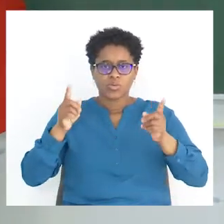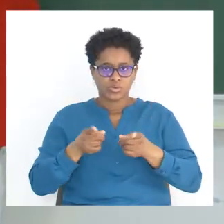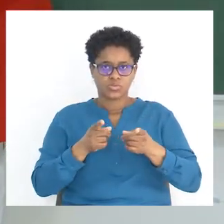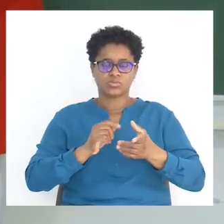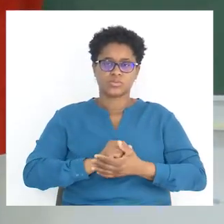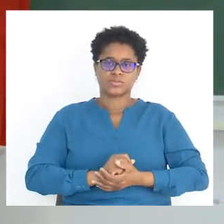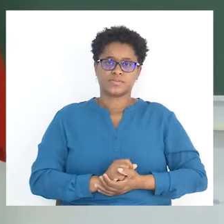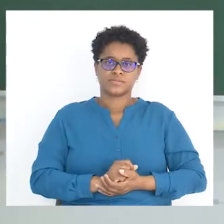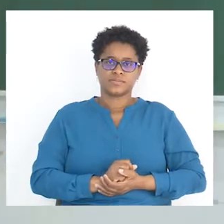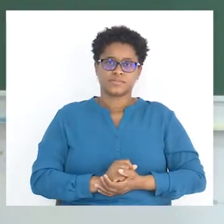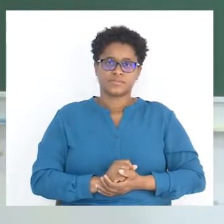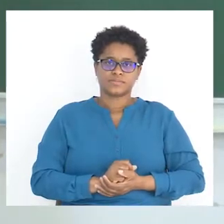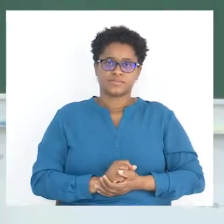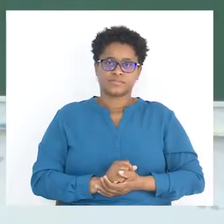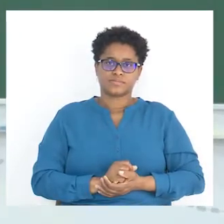resumo.